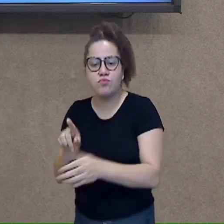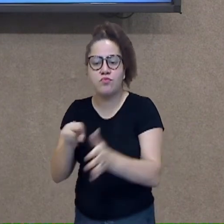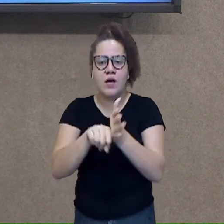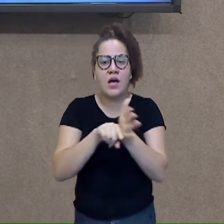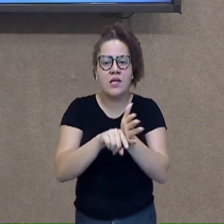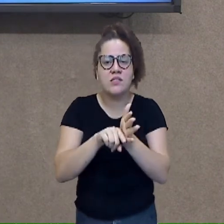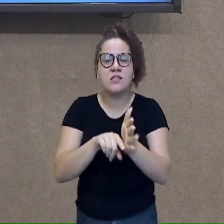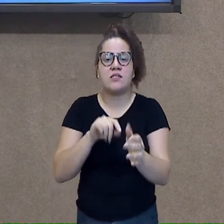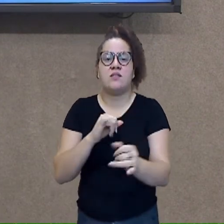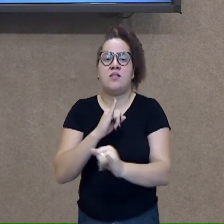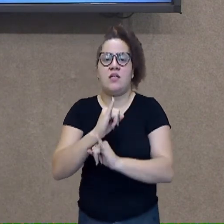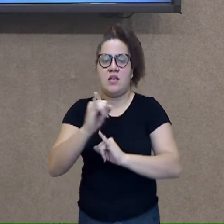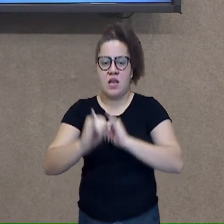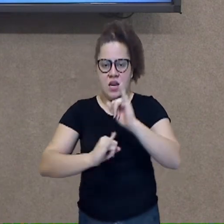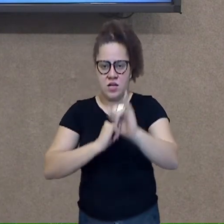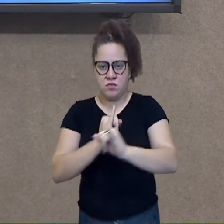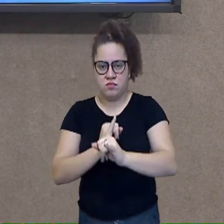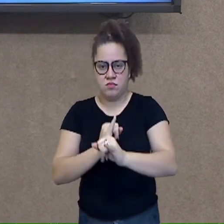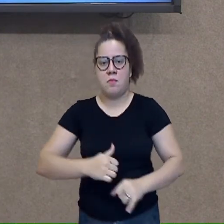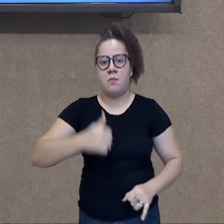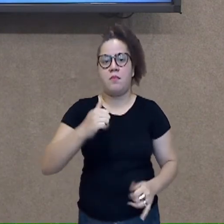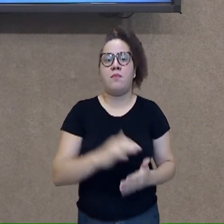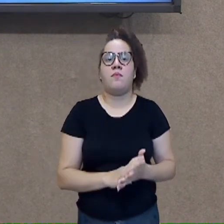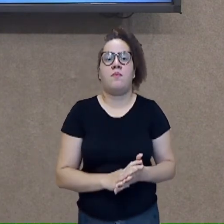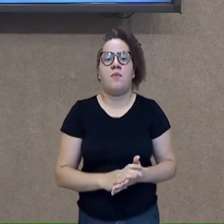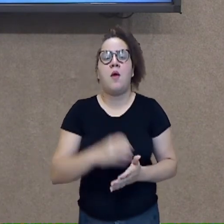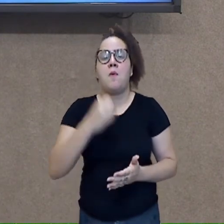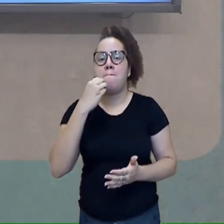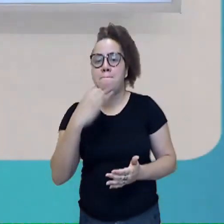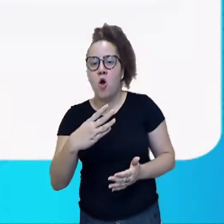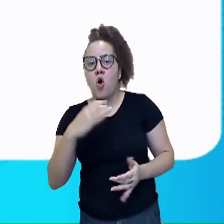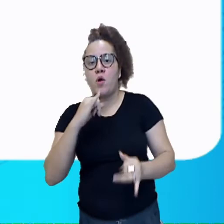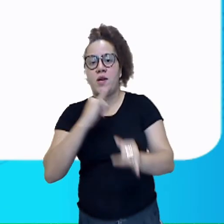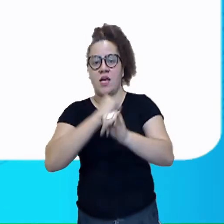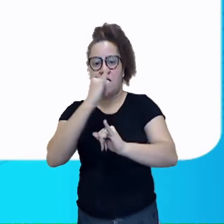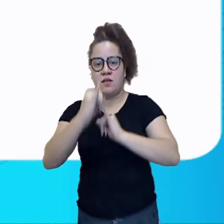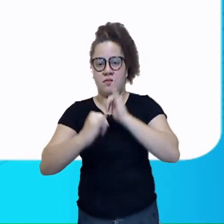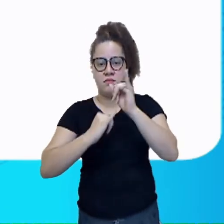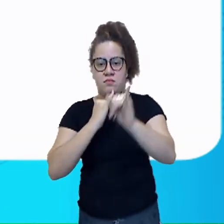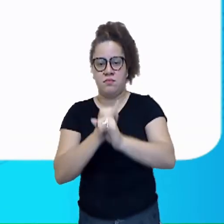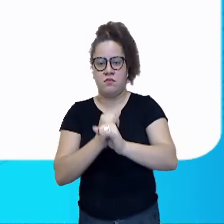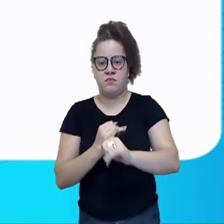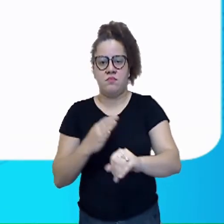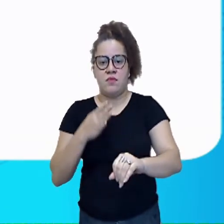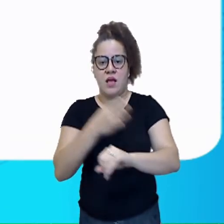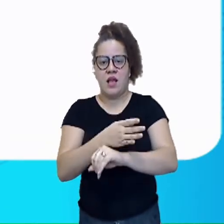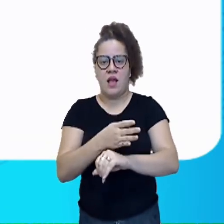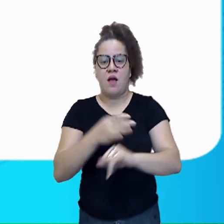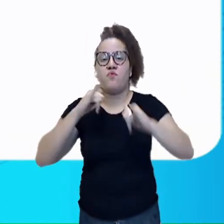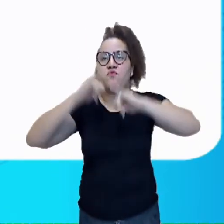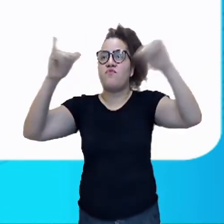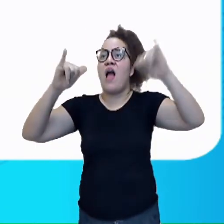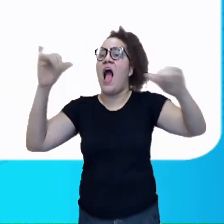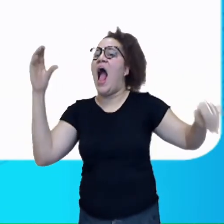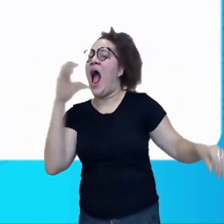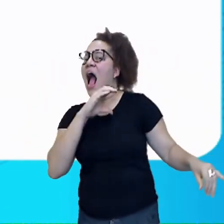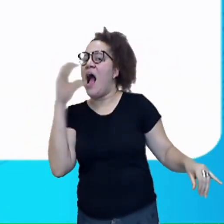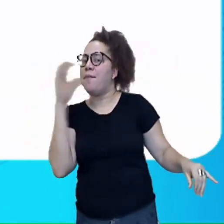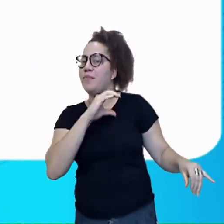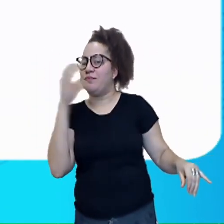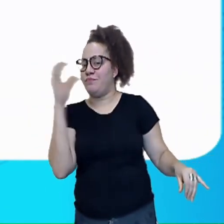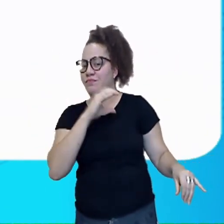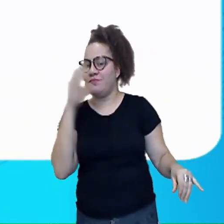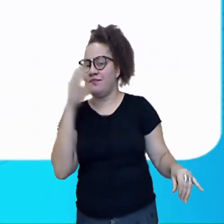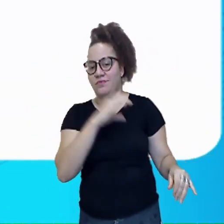internet. Então, como ponto positivo, eu trouxe para vocês aqui acesso rápido às informações. Hoje